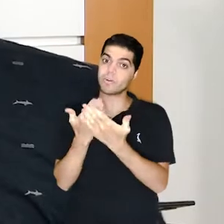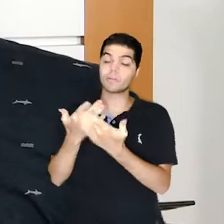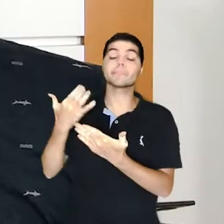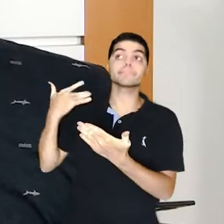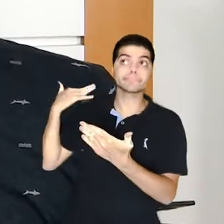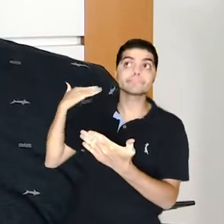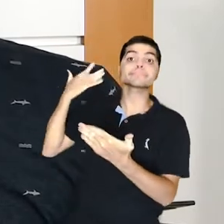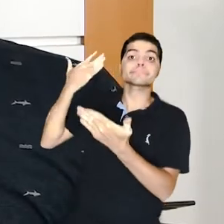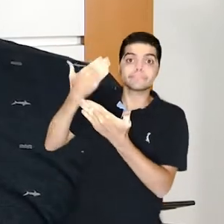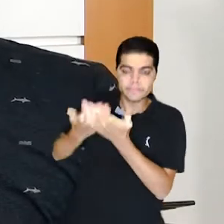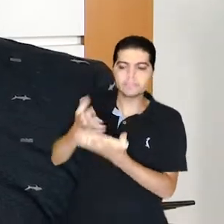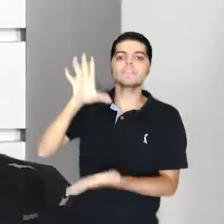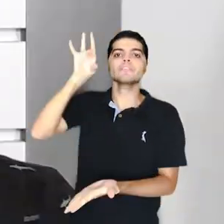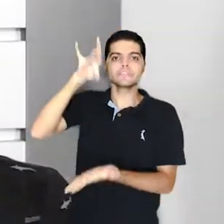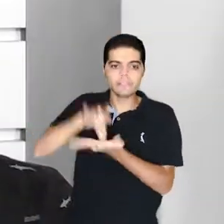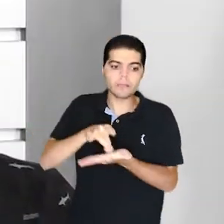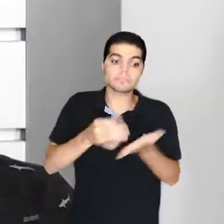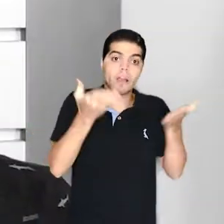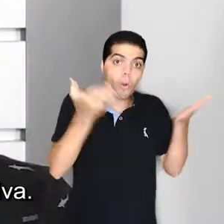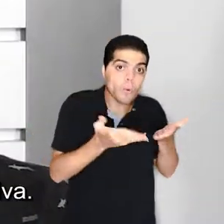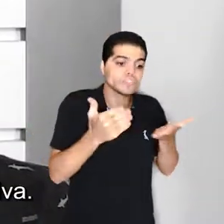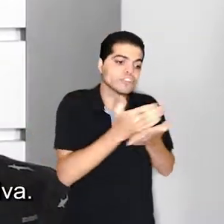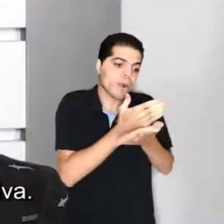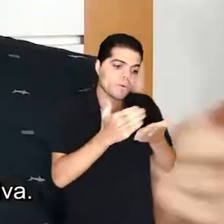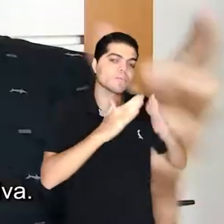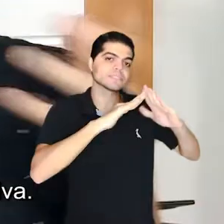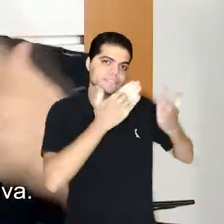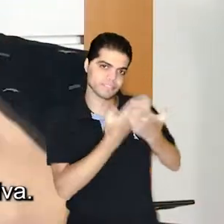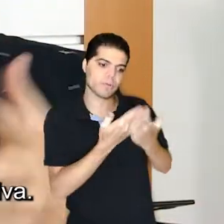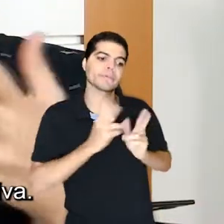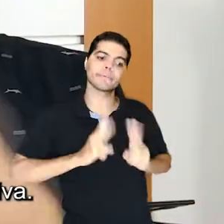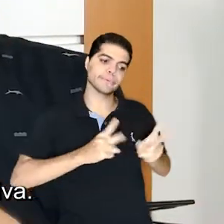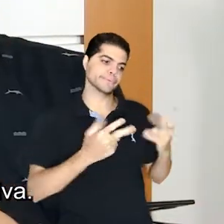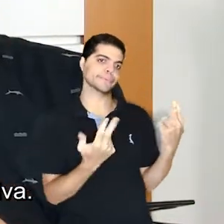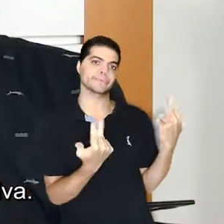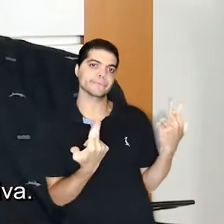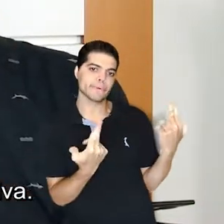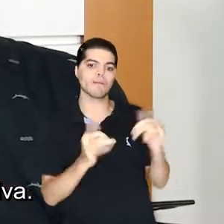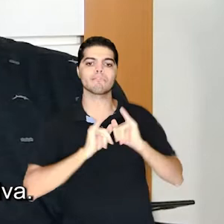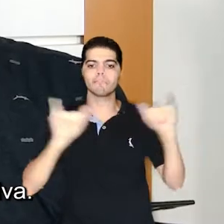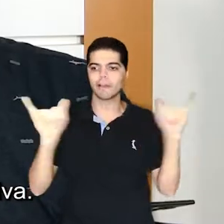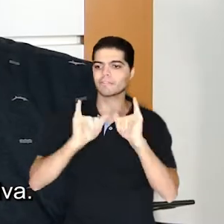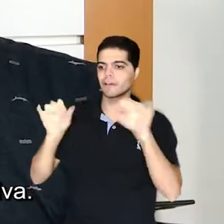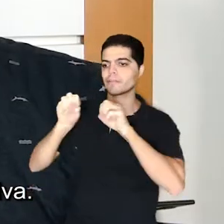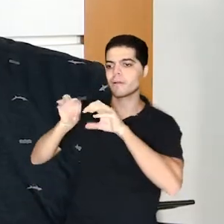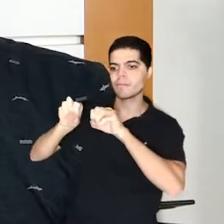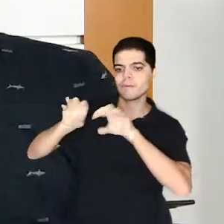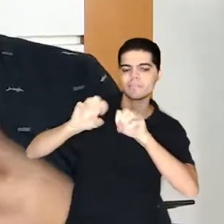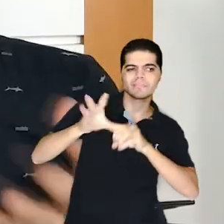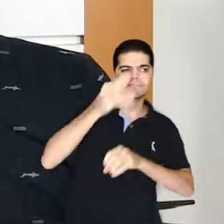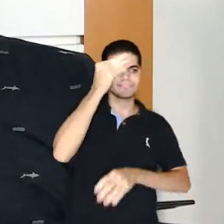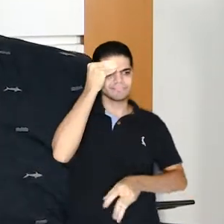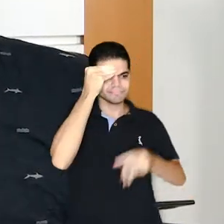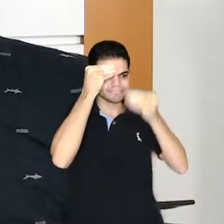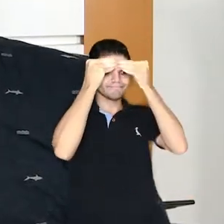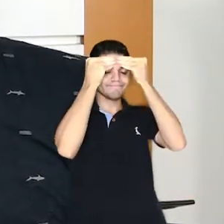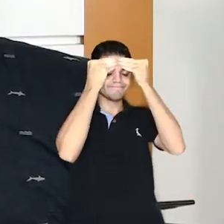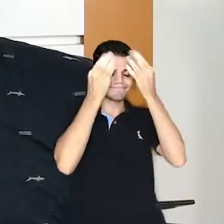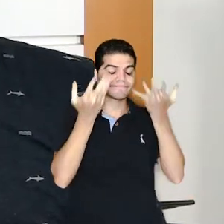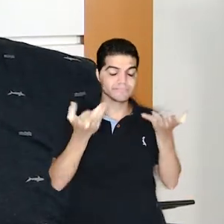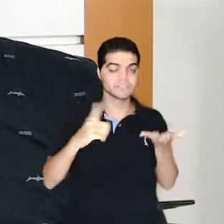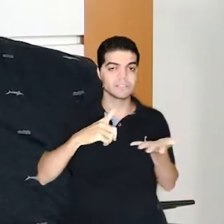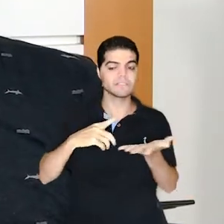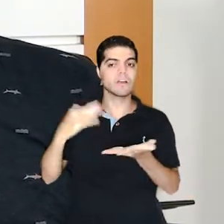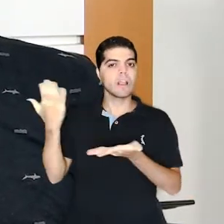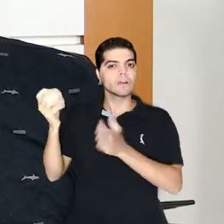narrativa oficial que se contava na escola, em algumas escolas ainda é, e nós vamos internalizando essa narrativa. Nos primeiros 30 anos do